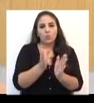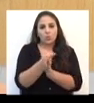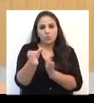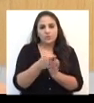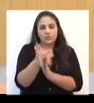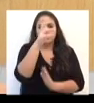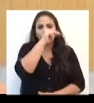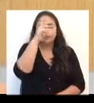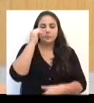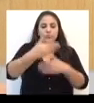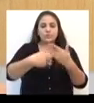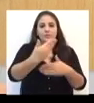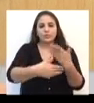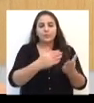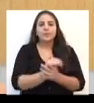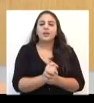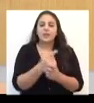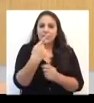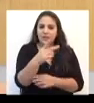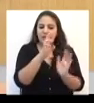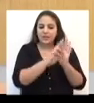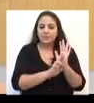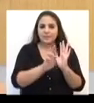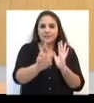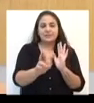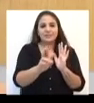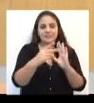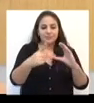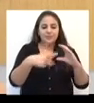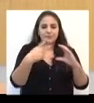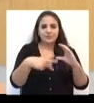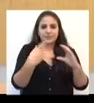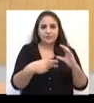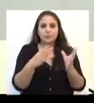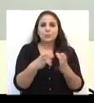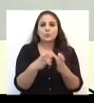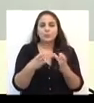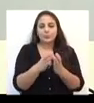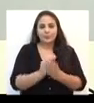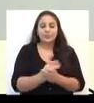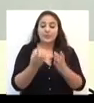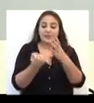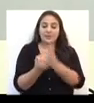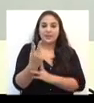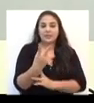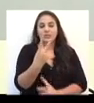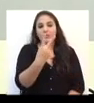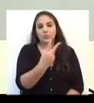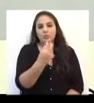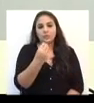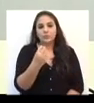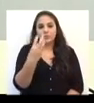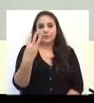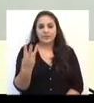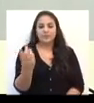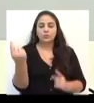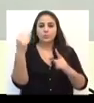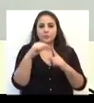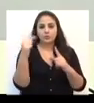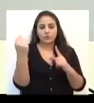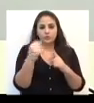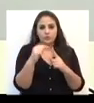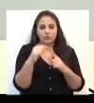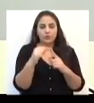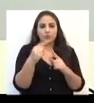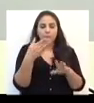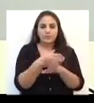de Desenvolvimento. Ele é o representante do Legislativo no grupo. Criado em 2003 com o objetivo de